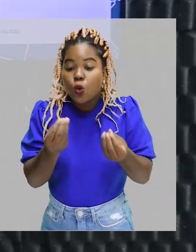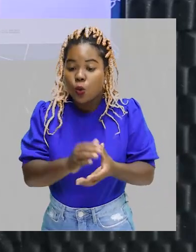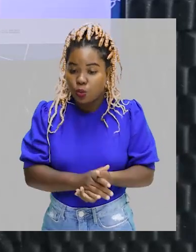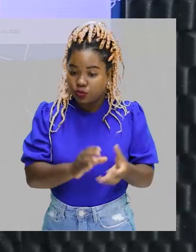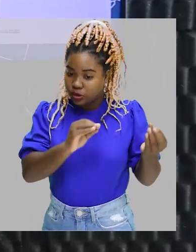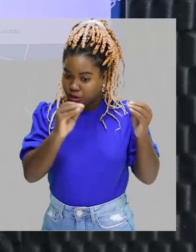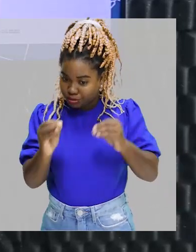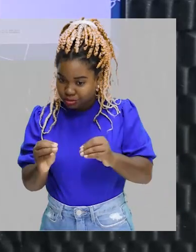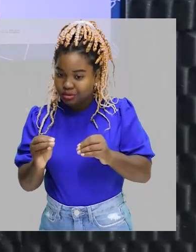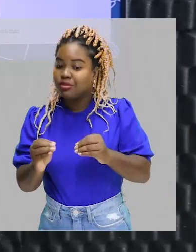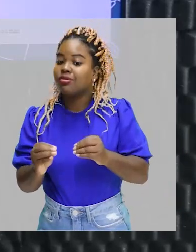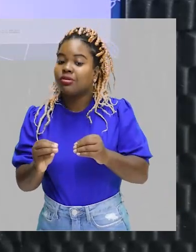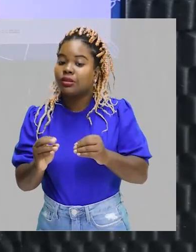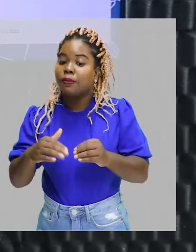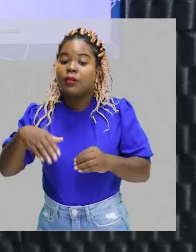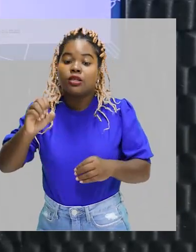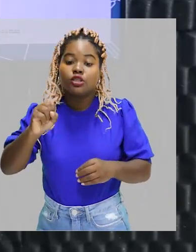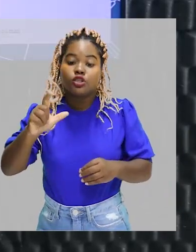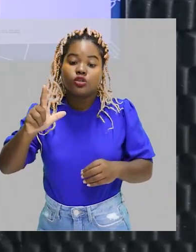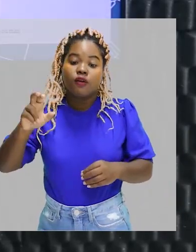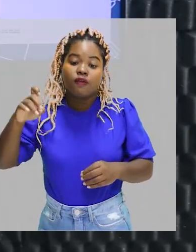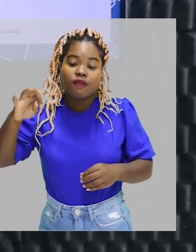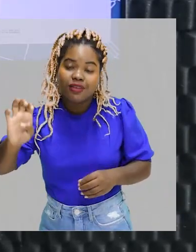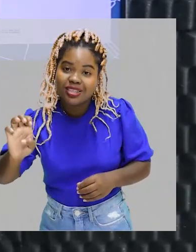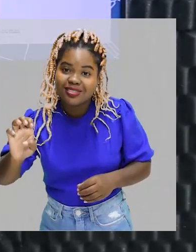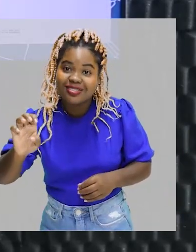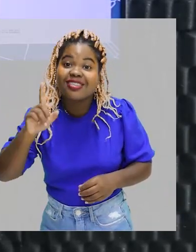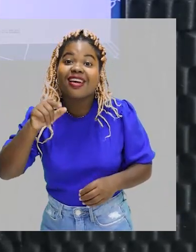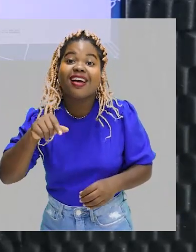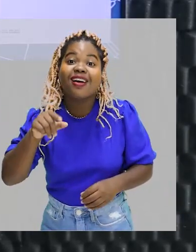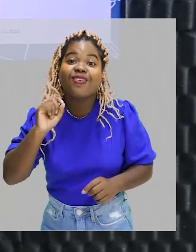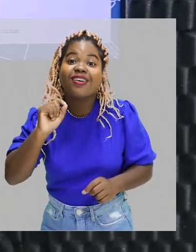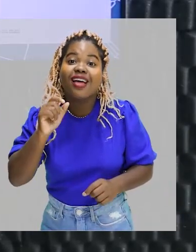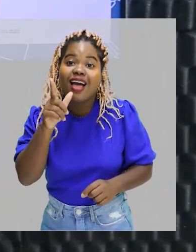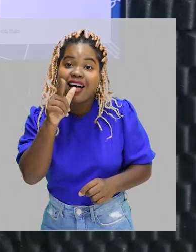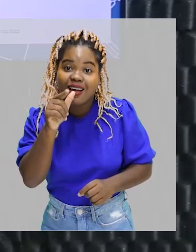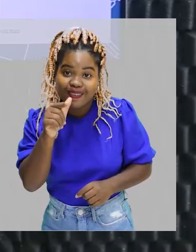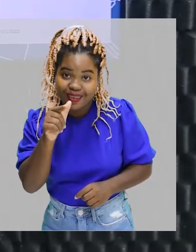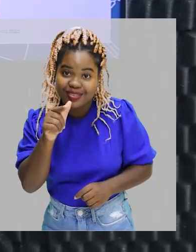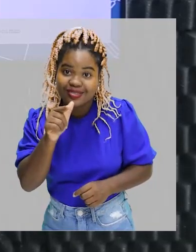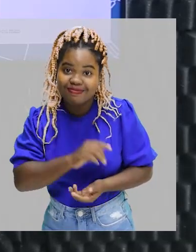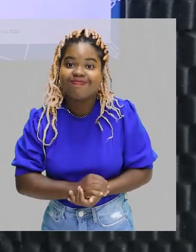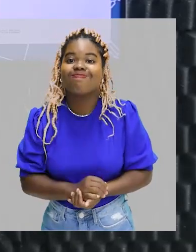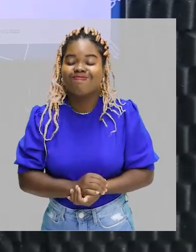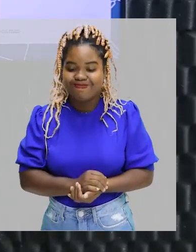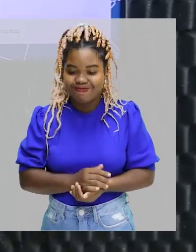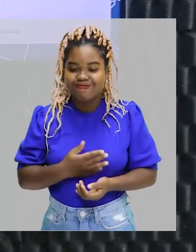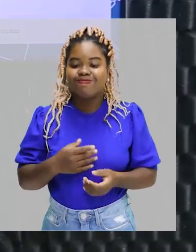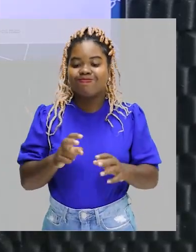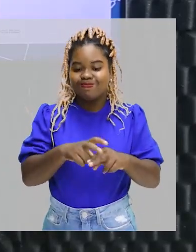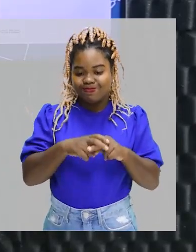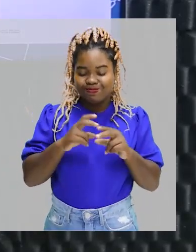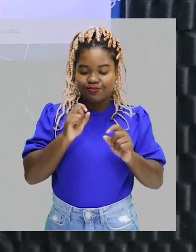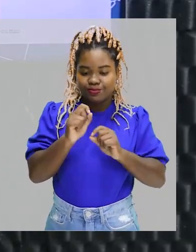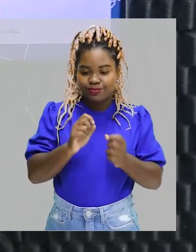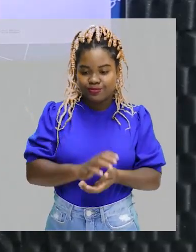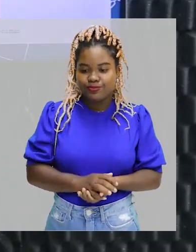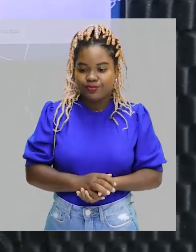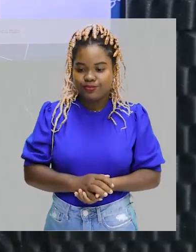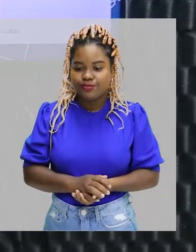adicionar mais solvente, mais daquele solvente, certo? Com isso, você vai estar executando